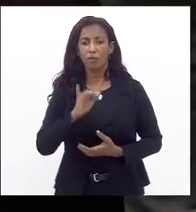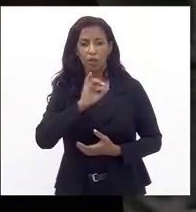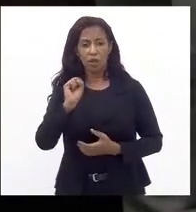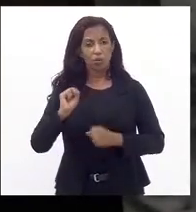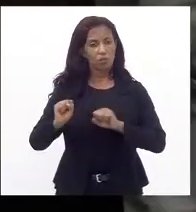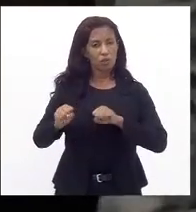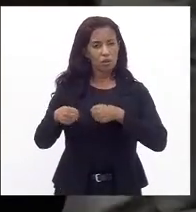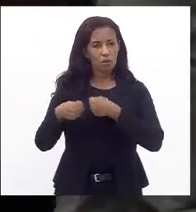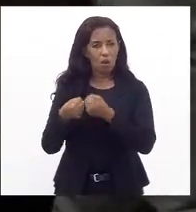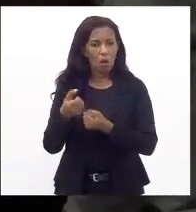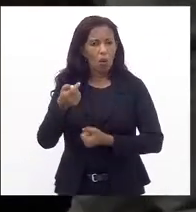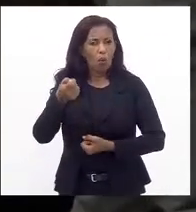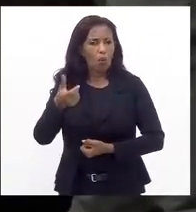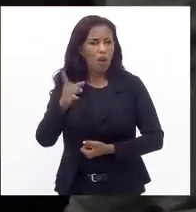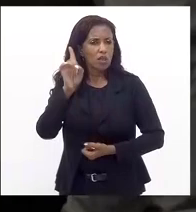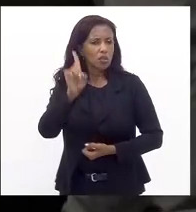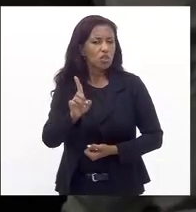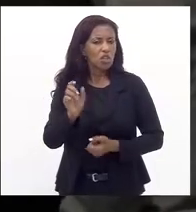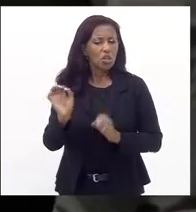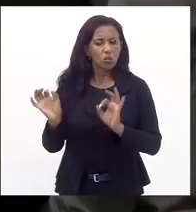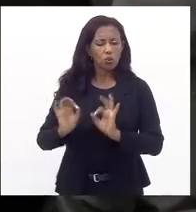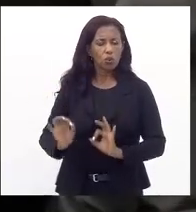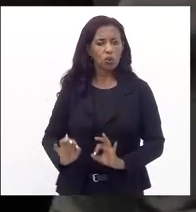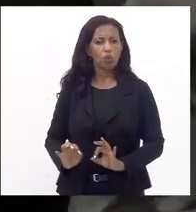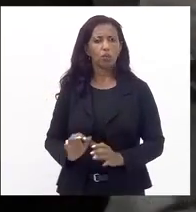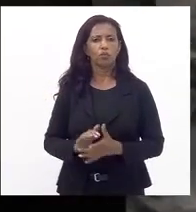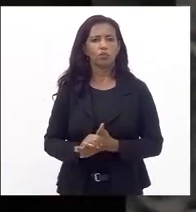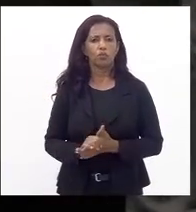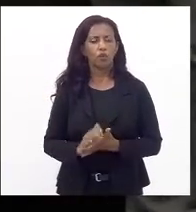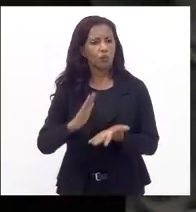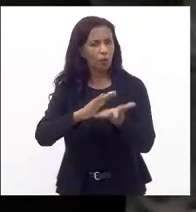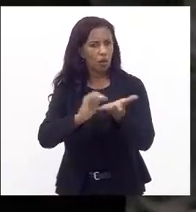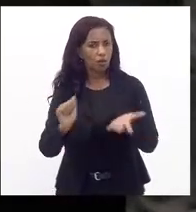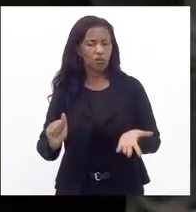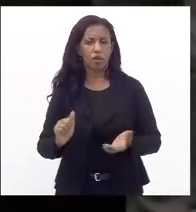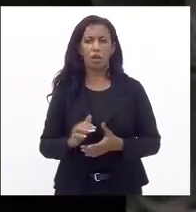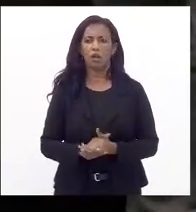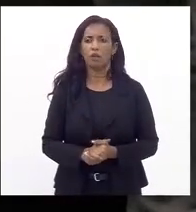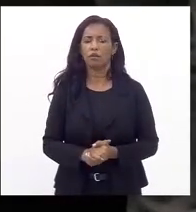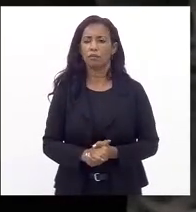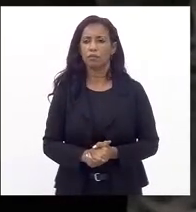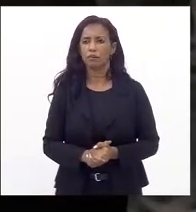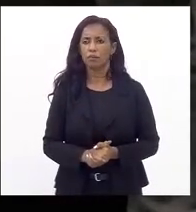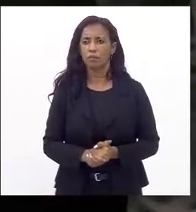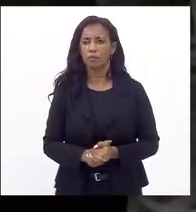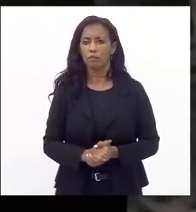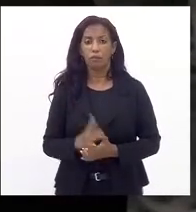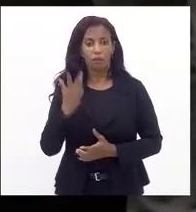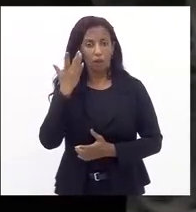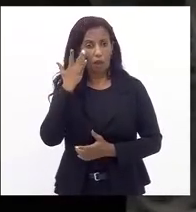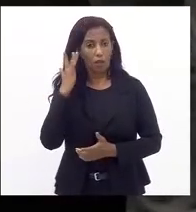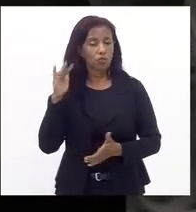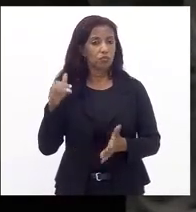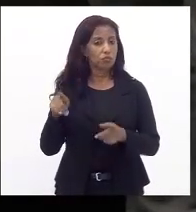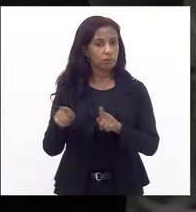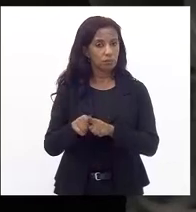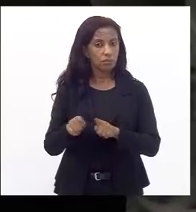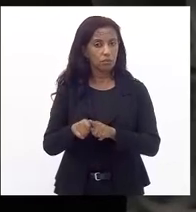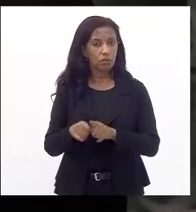seguramente quase direito nenhum do servidor foi tirado eu acho até